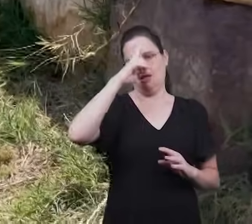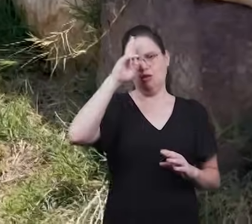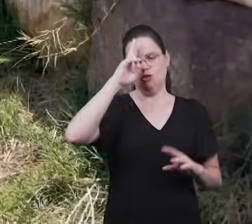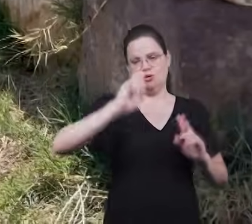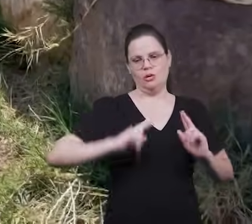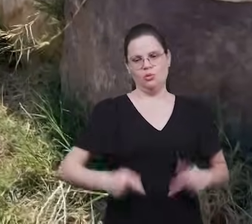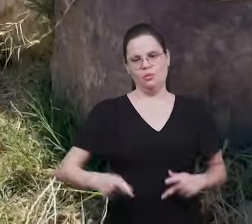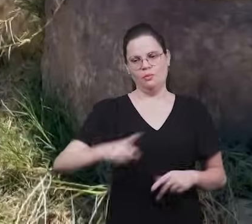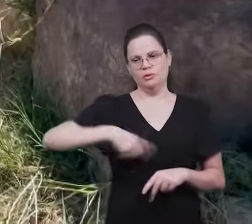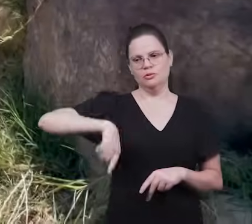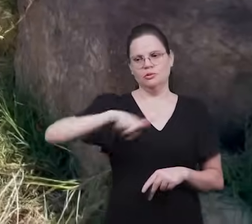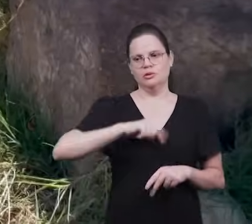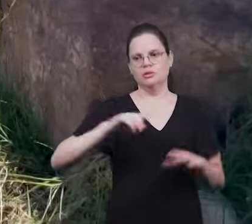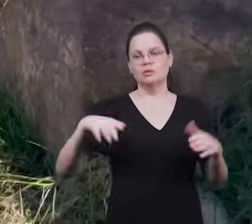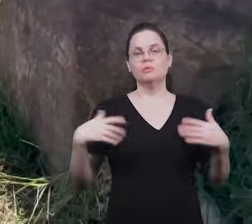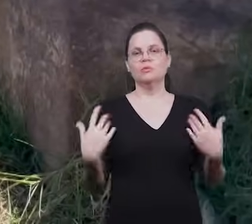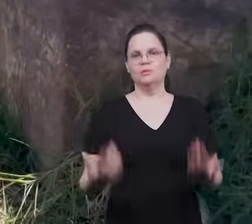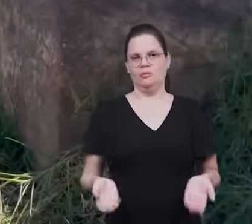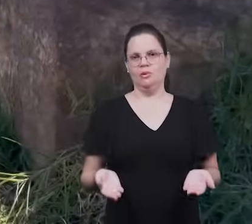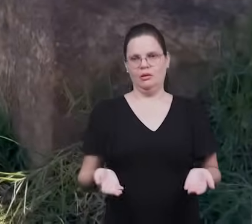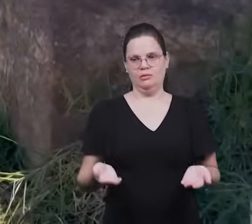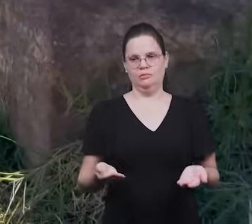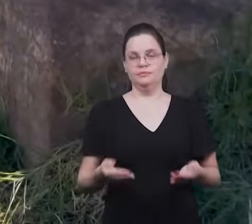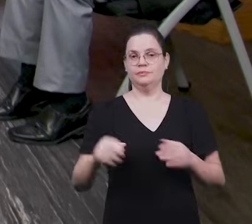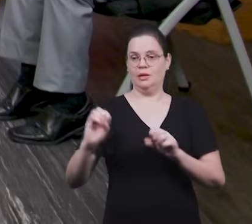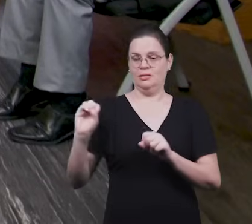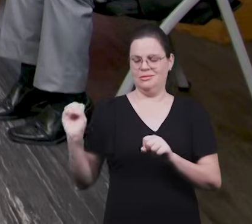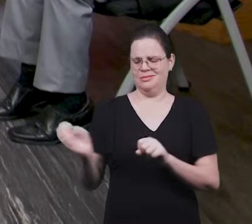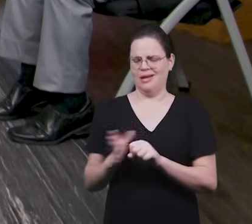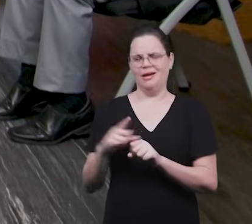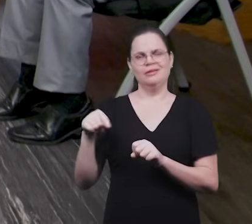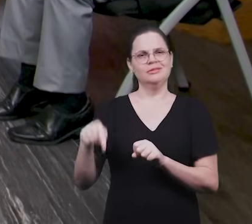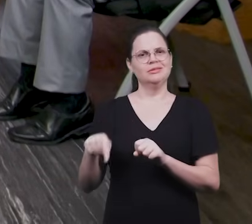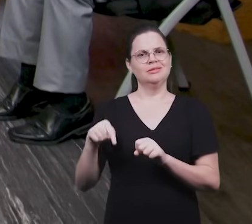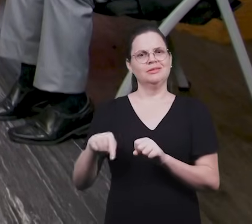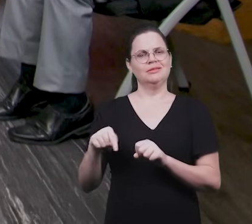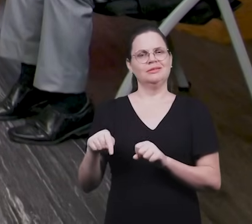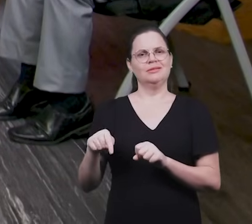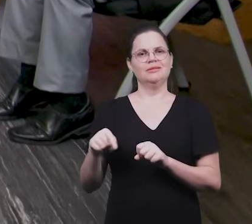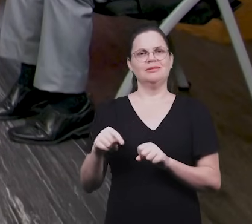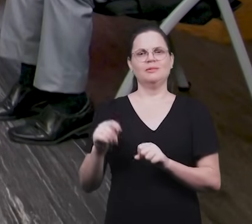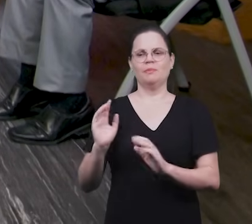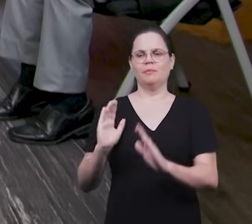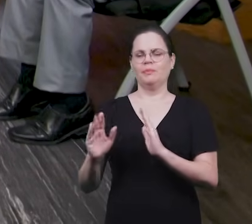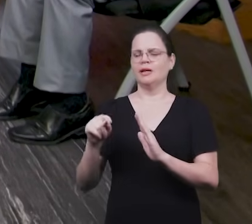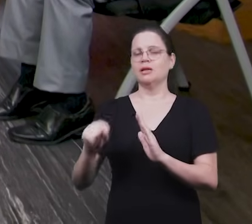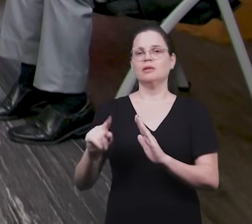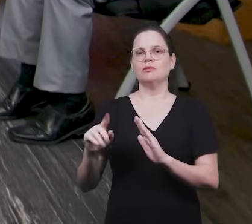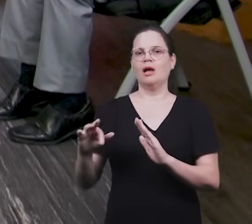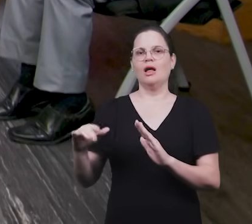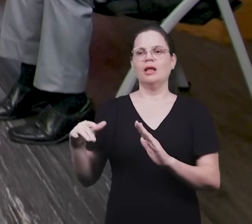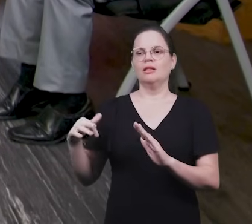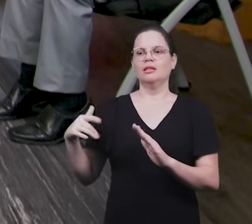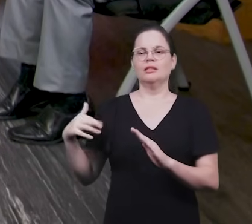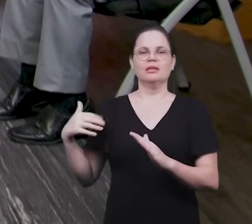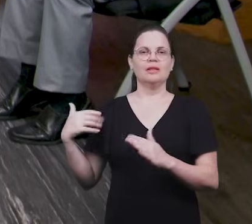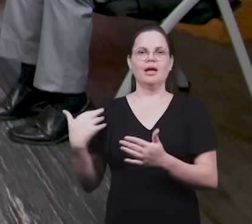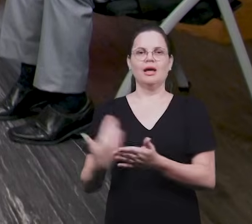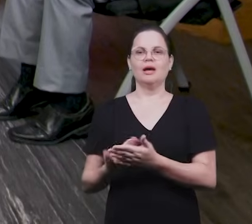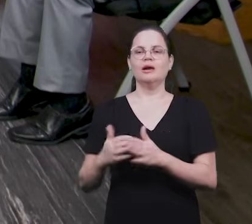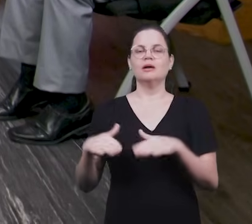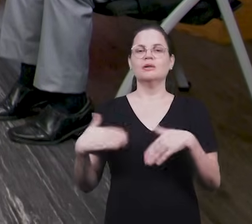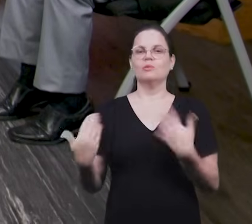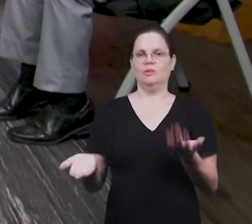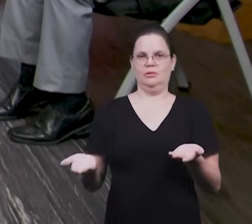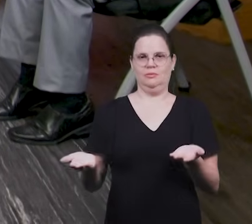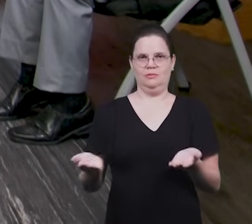da humanidade? E, no caso de Sardes, ou até quando que a gente está abordando esse